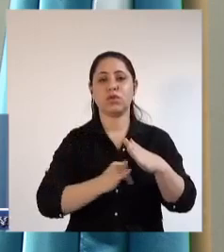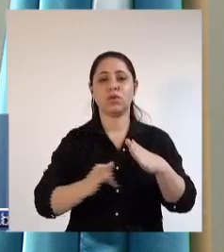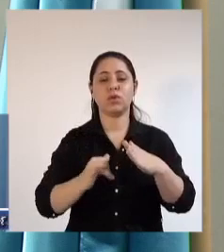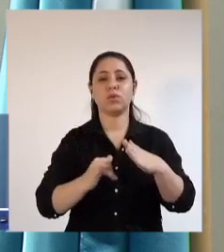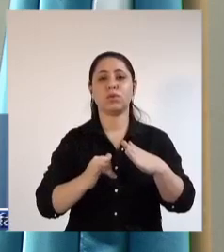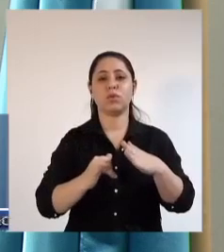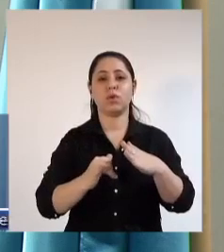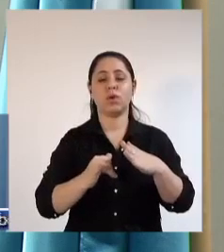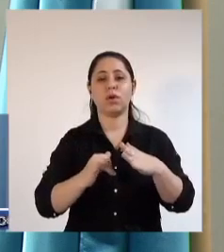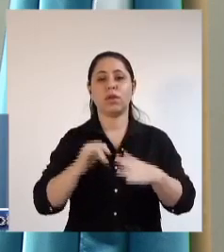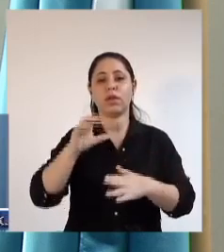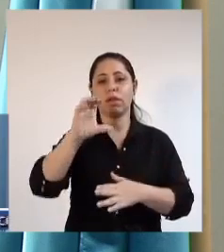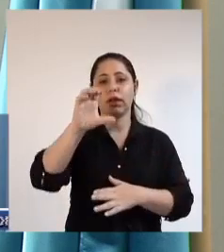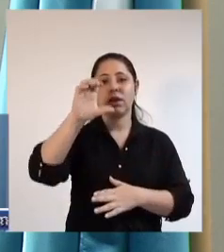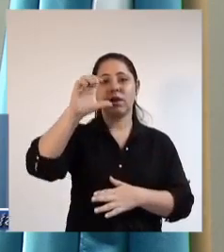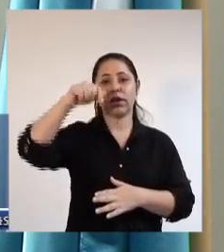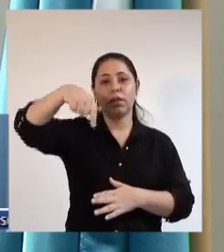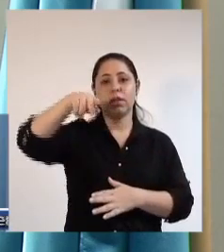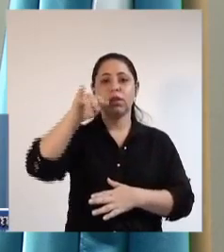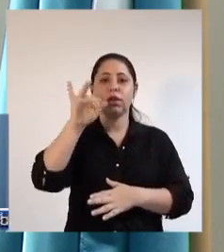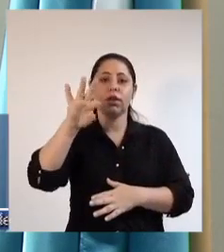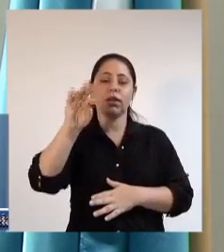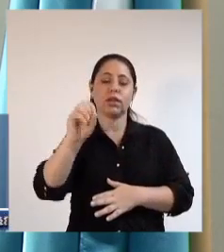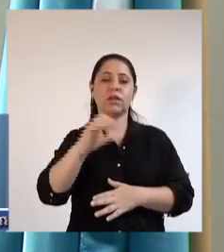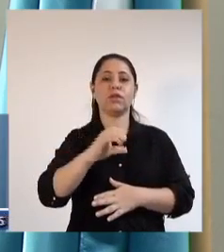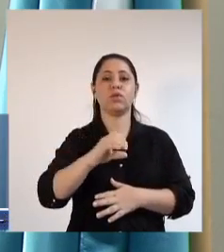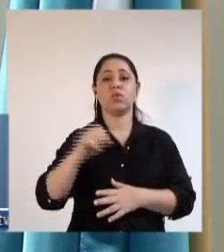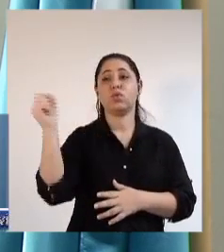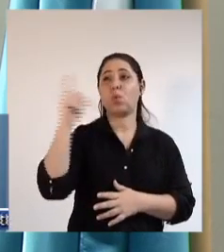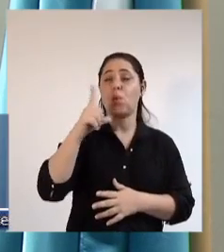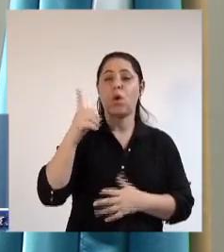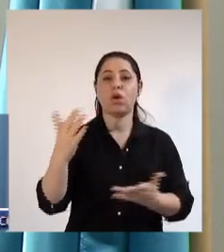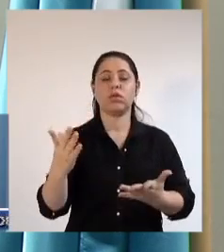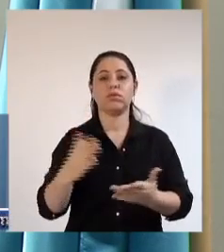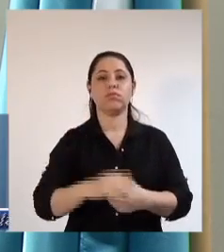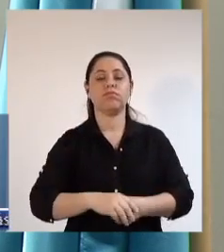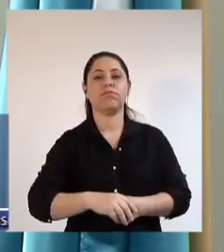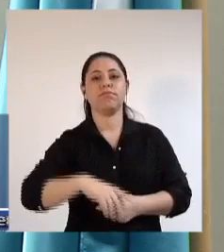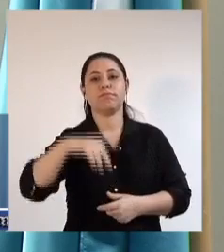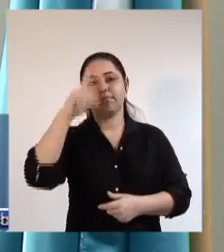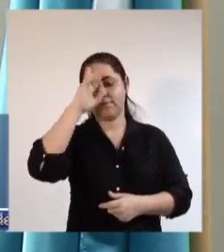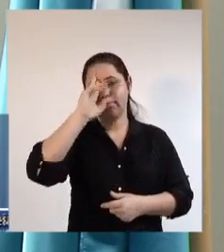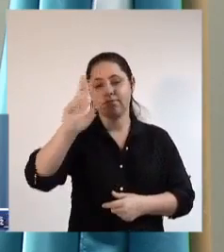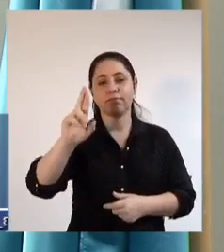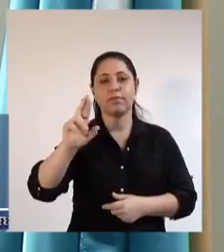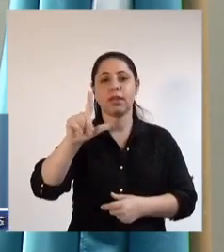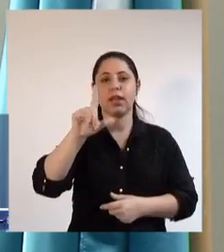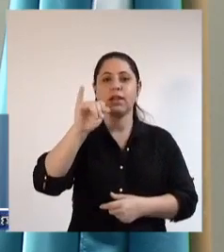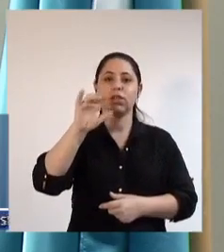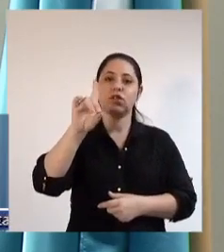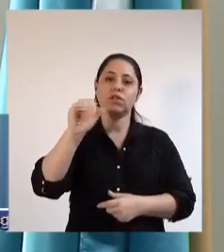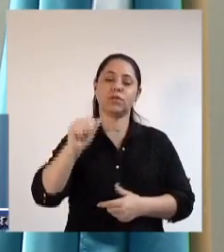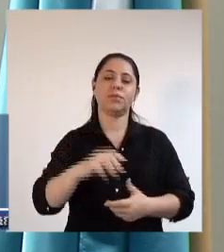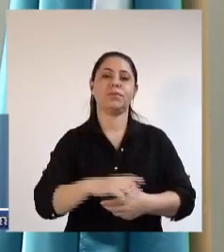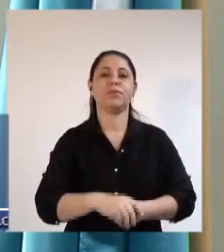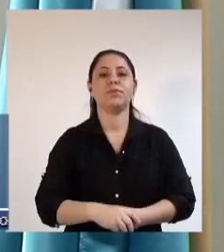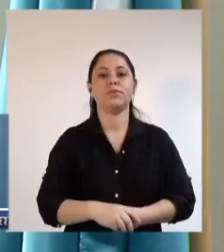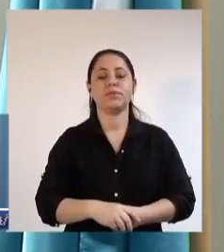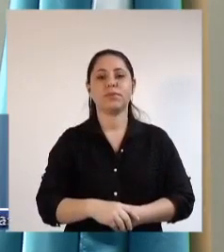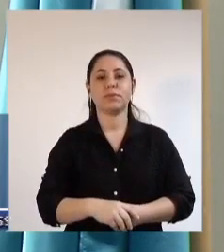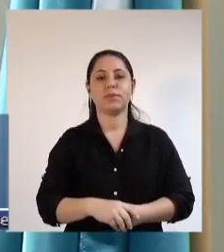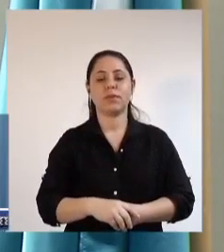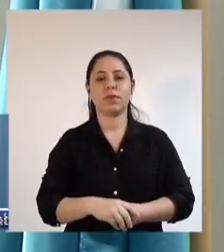maria do carmo andrade santos suplente lídia coimbra de assis instituto do patrimônio histórico e artístico